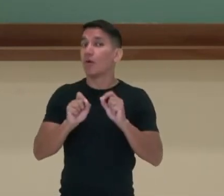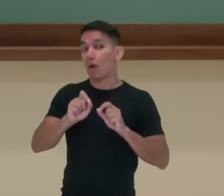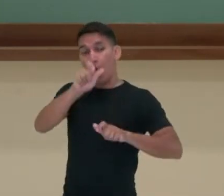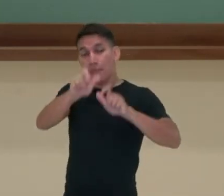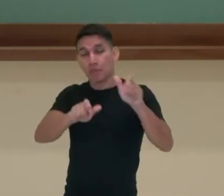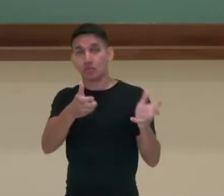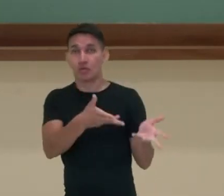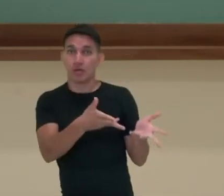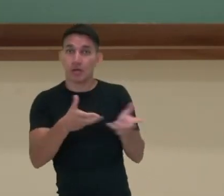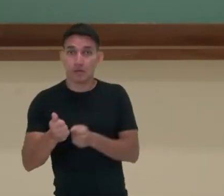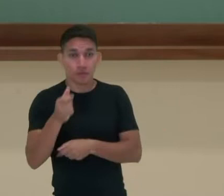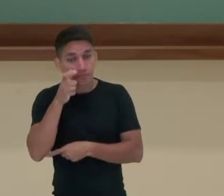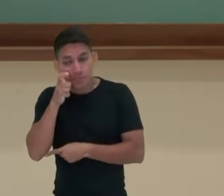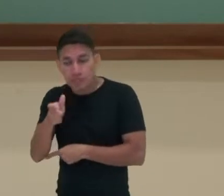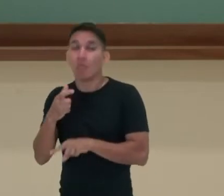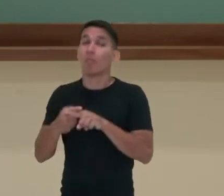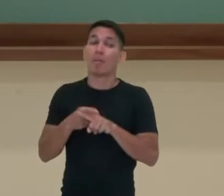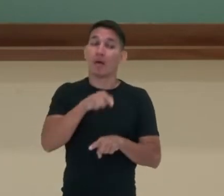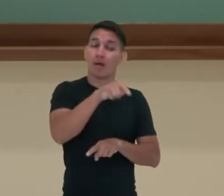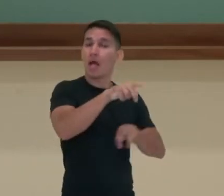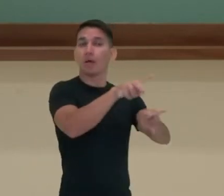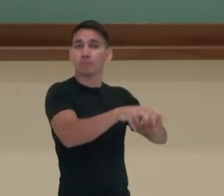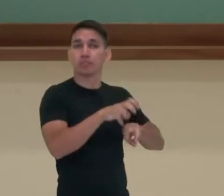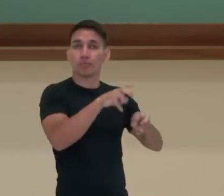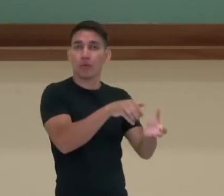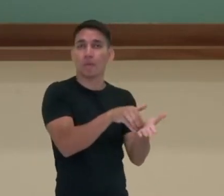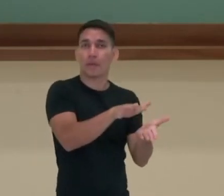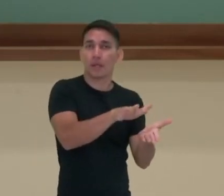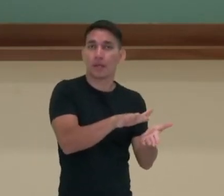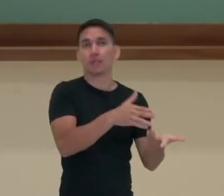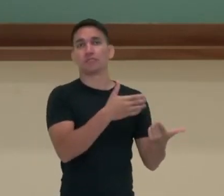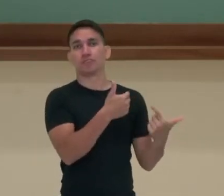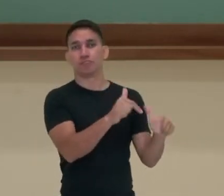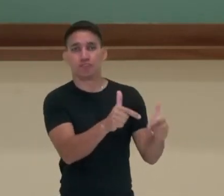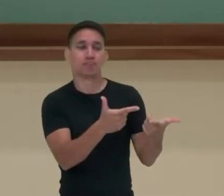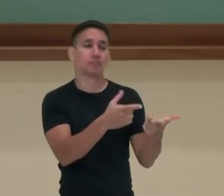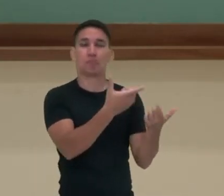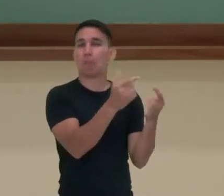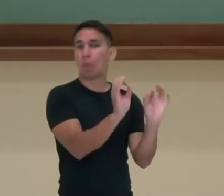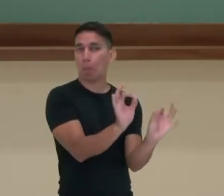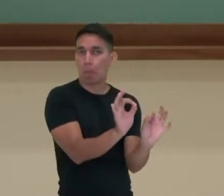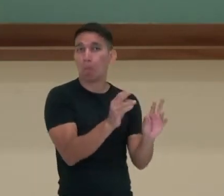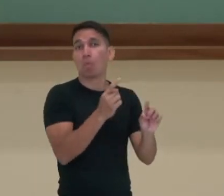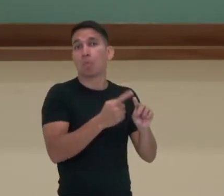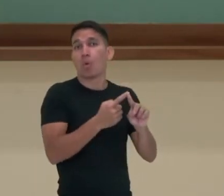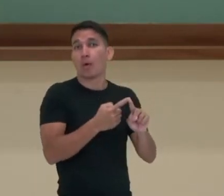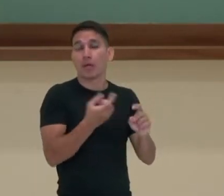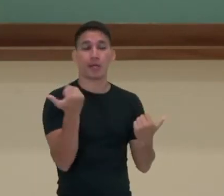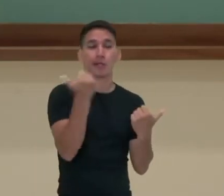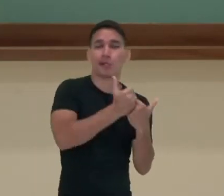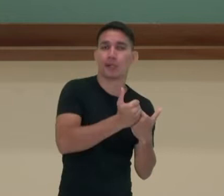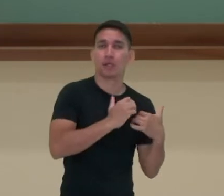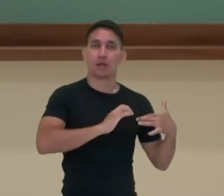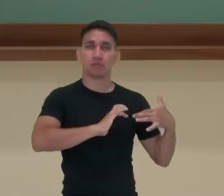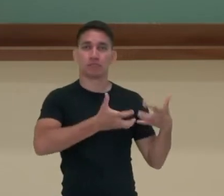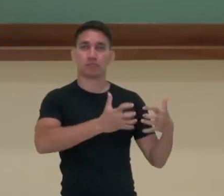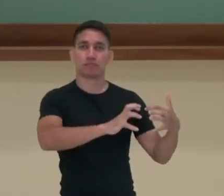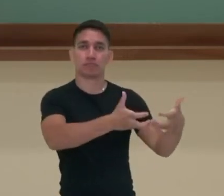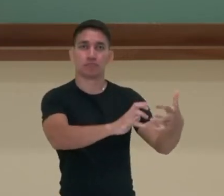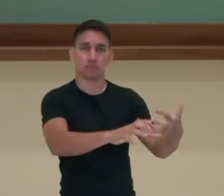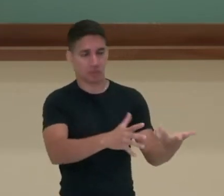por quê? Porque perdem seus empregos na zona rural, porque elas, né, infelizmente, por conta da mecanização na agricultura e assim por